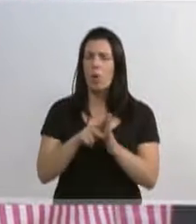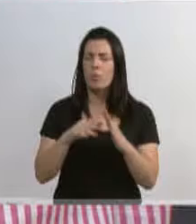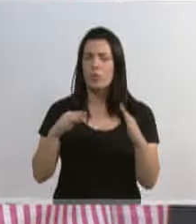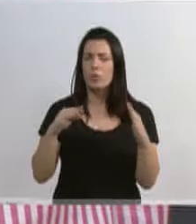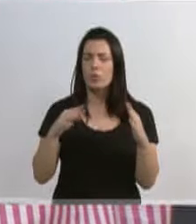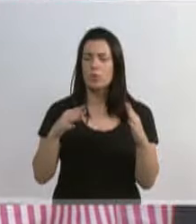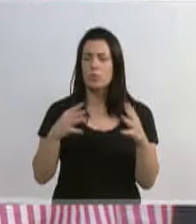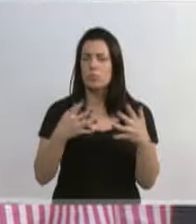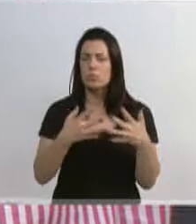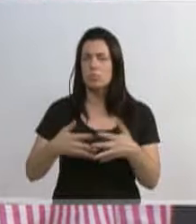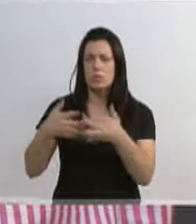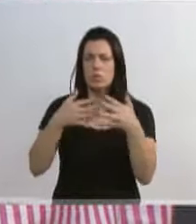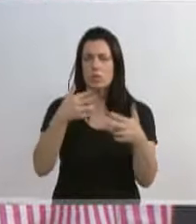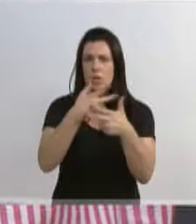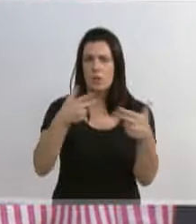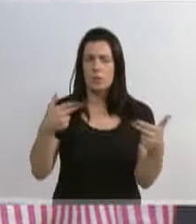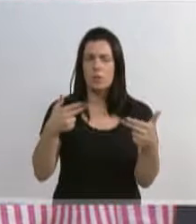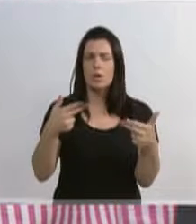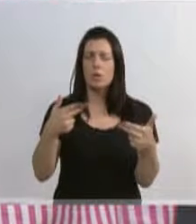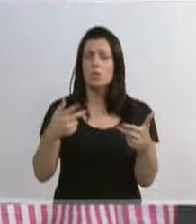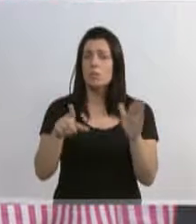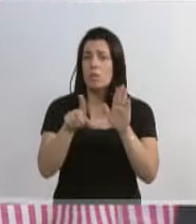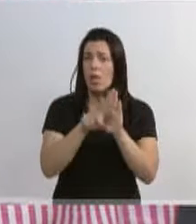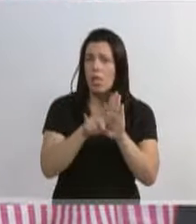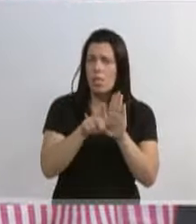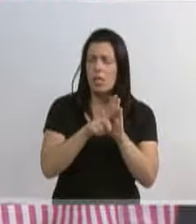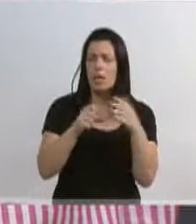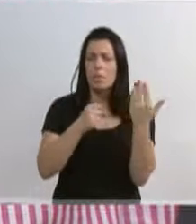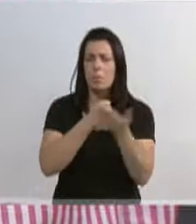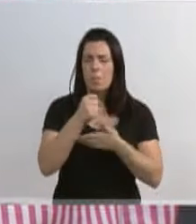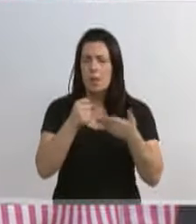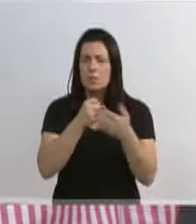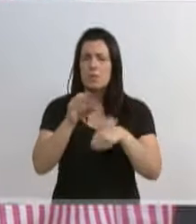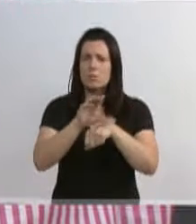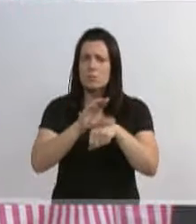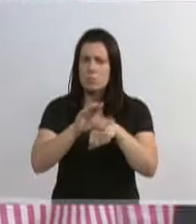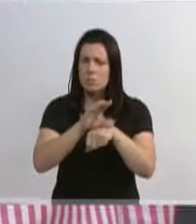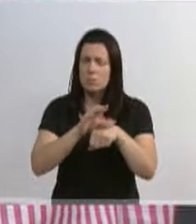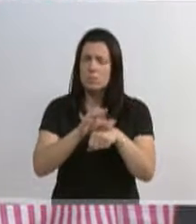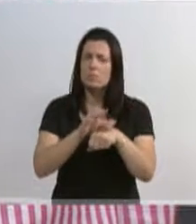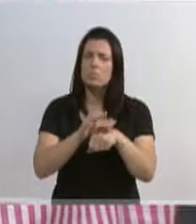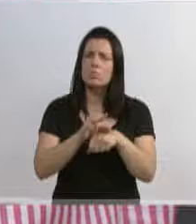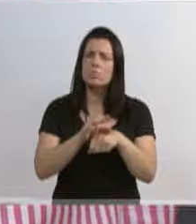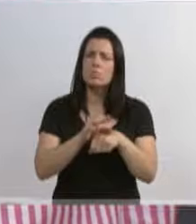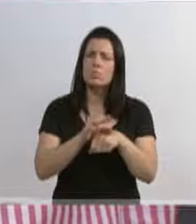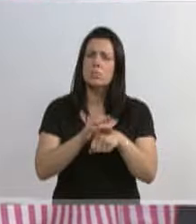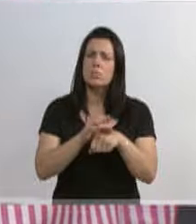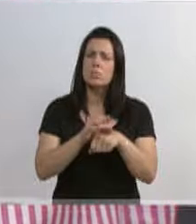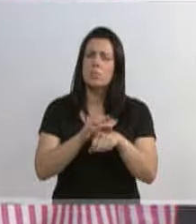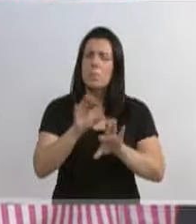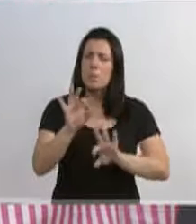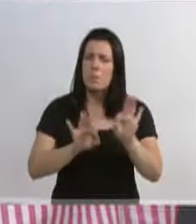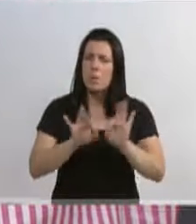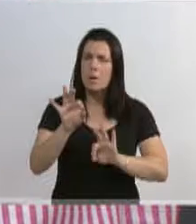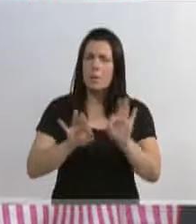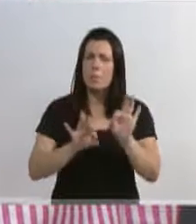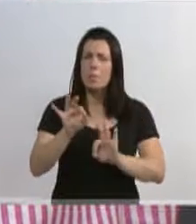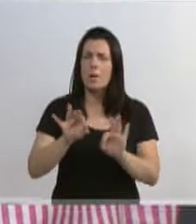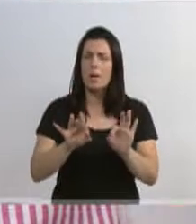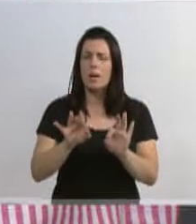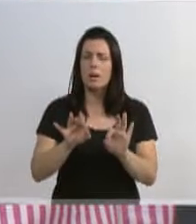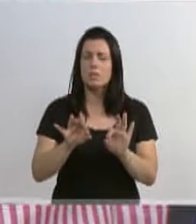para que, na forma de lei e no prazo legal, com base na legislação aplicável, providencie urgentemente a retirada do